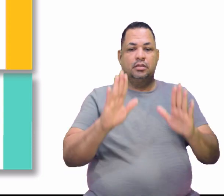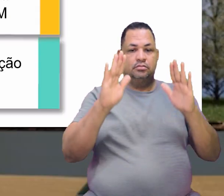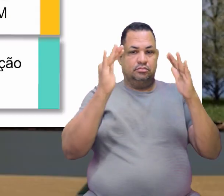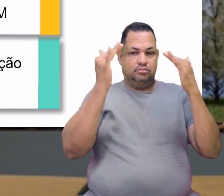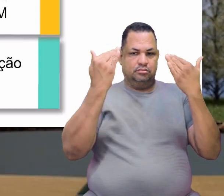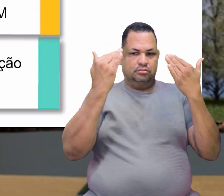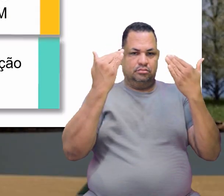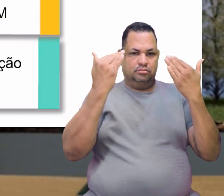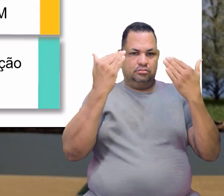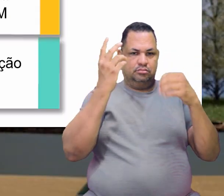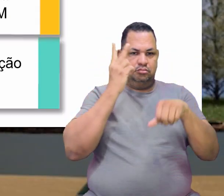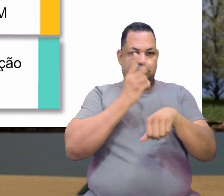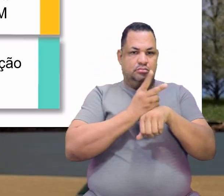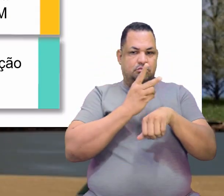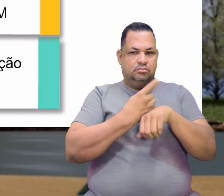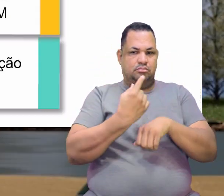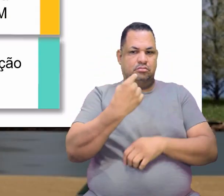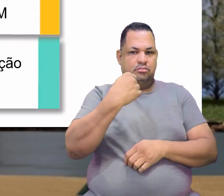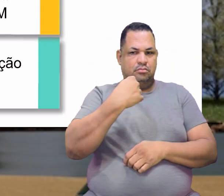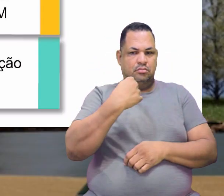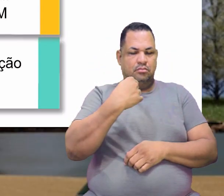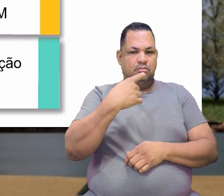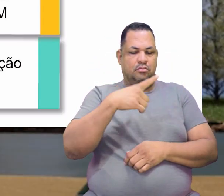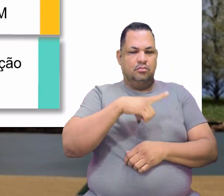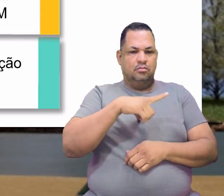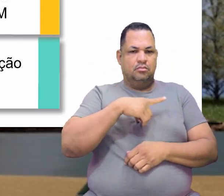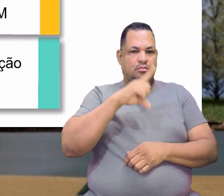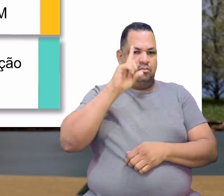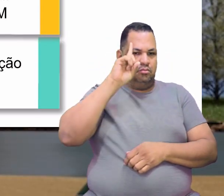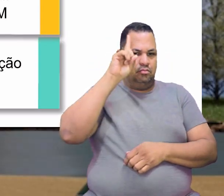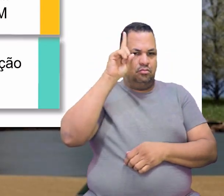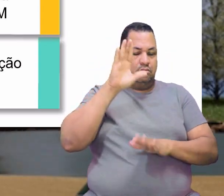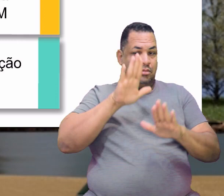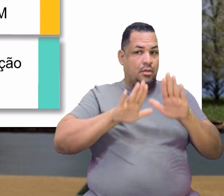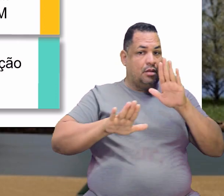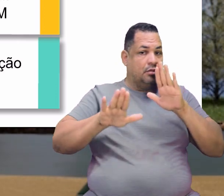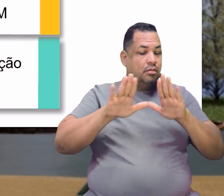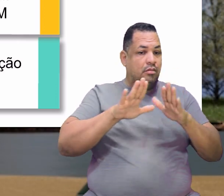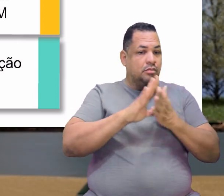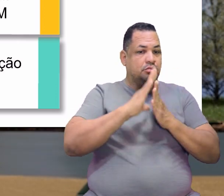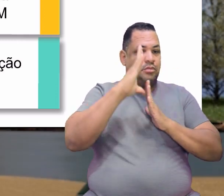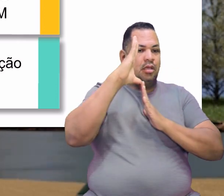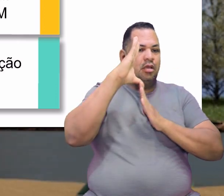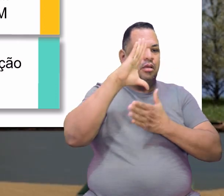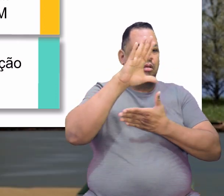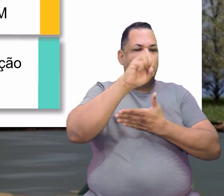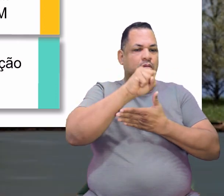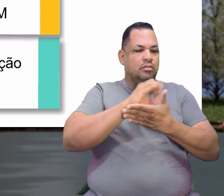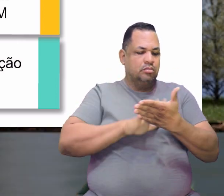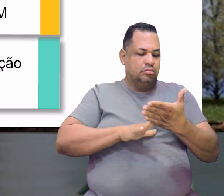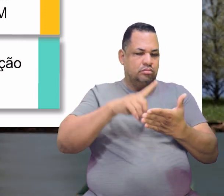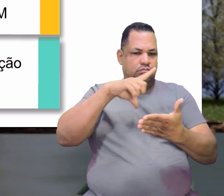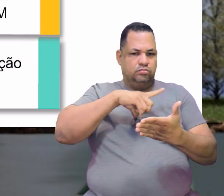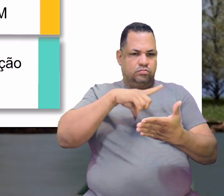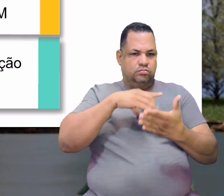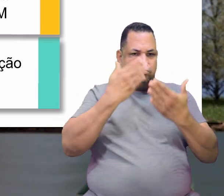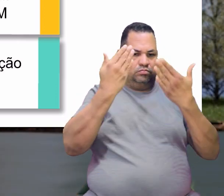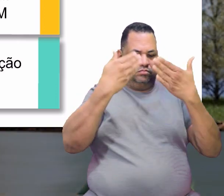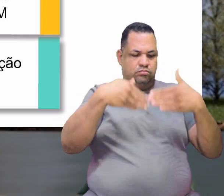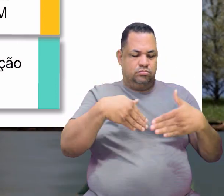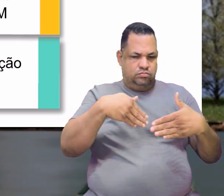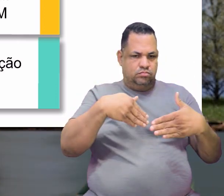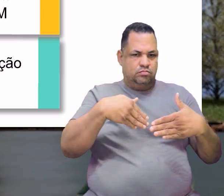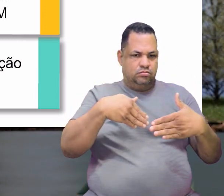ter uma ideia, aluno, para você ter uma ideia, dependendo da questão que virá